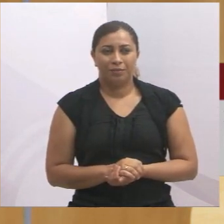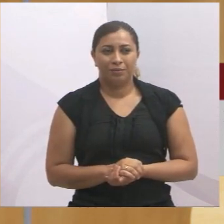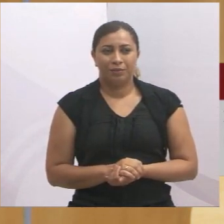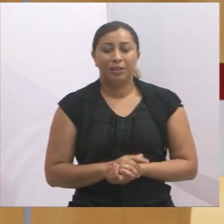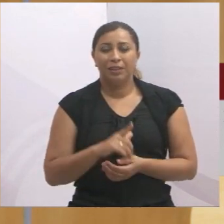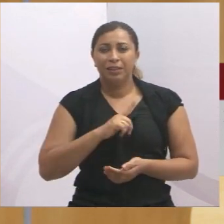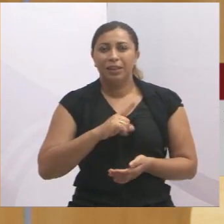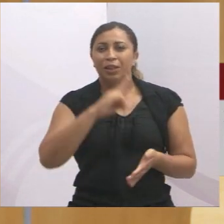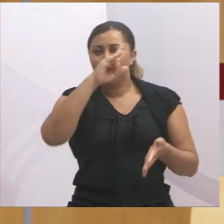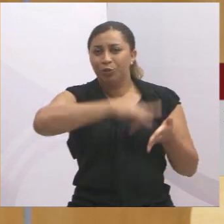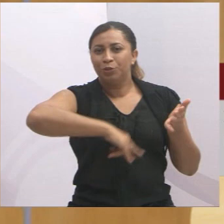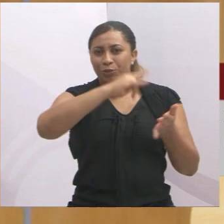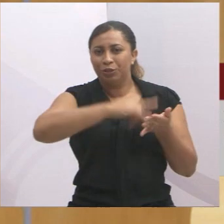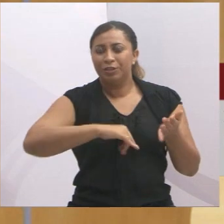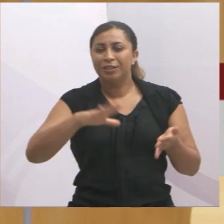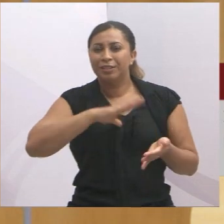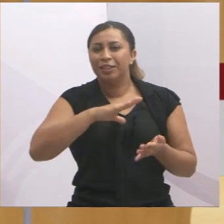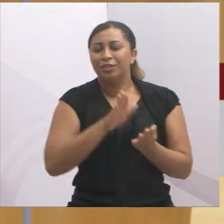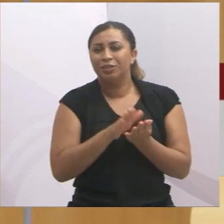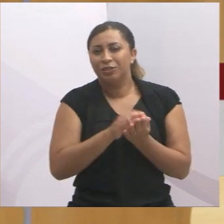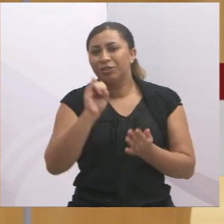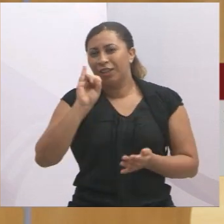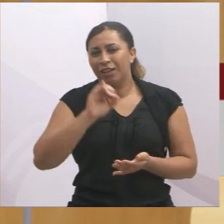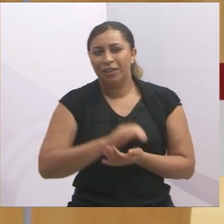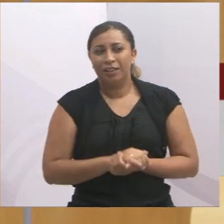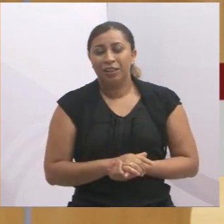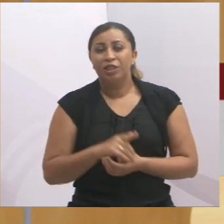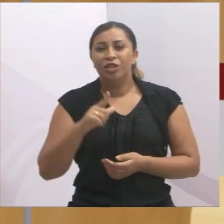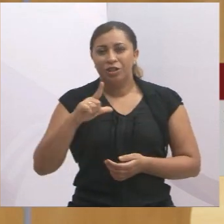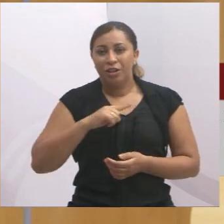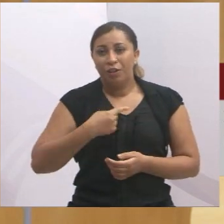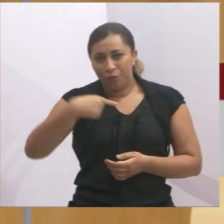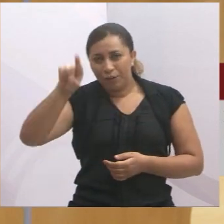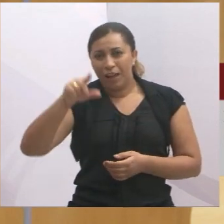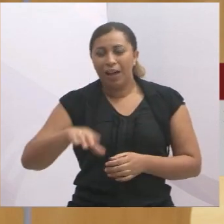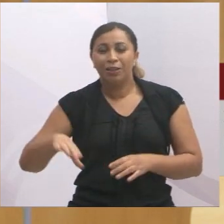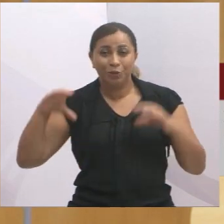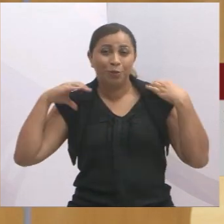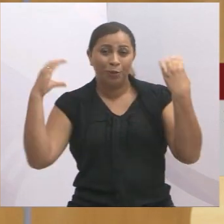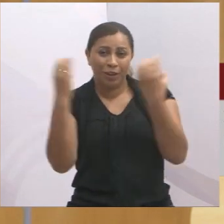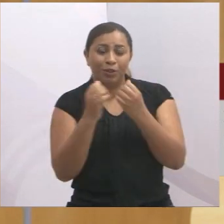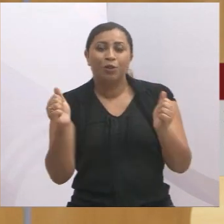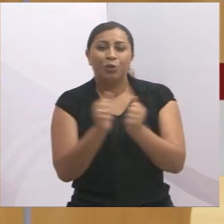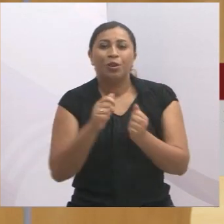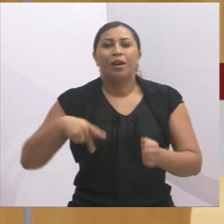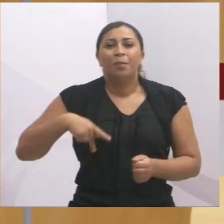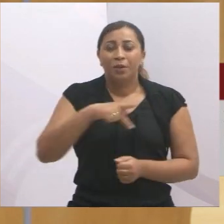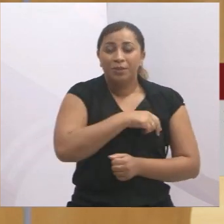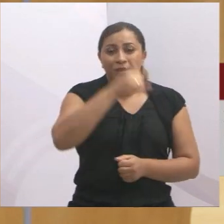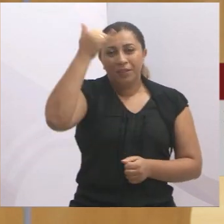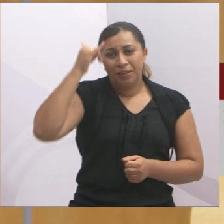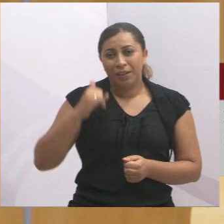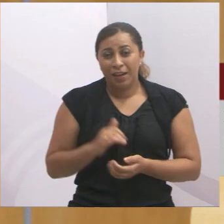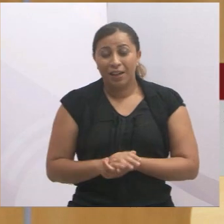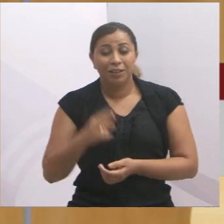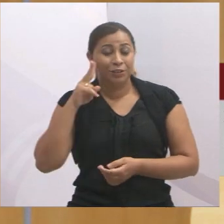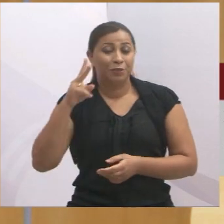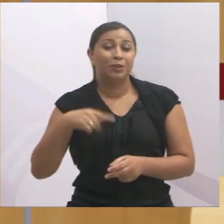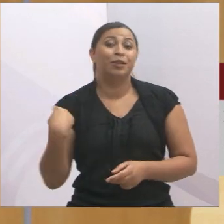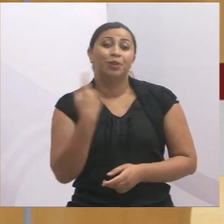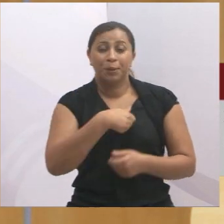cidadão jacarense lá, já participei de congressos junto com a pastora Yara, e a gente vê que a gente